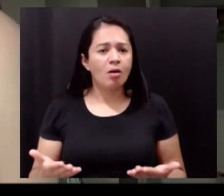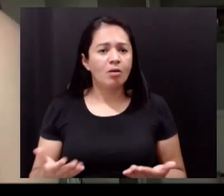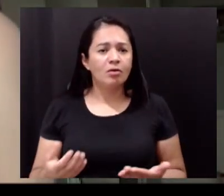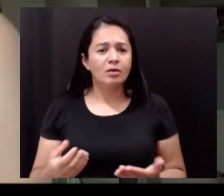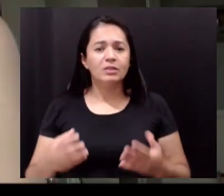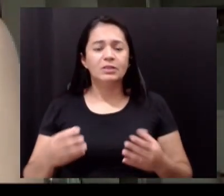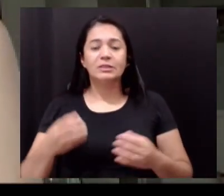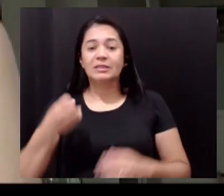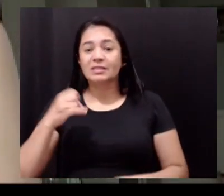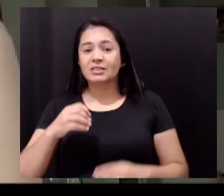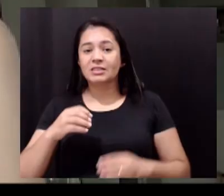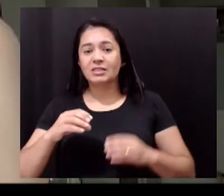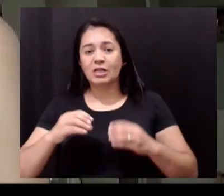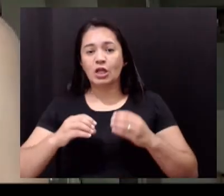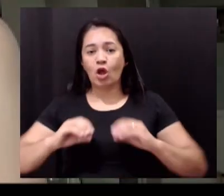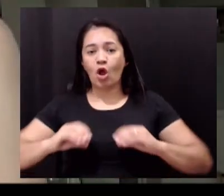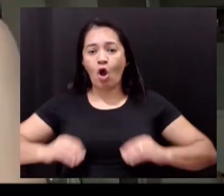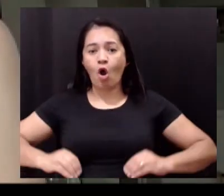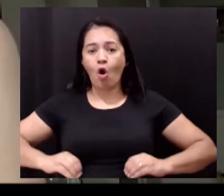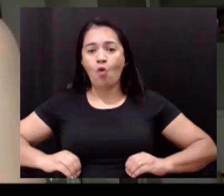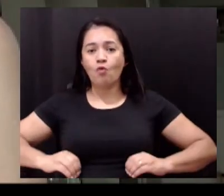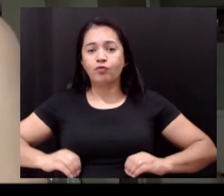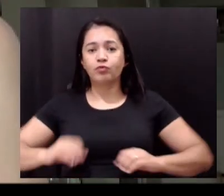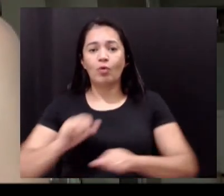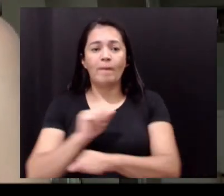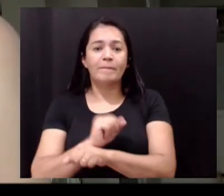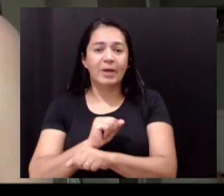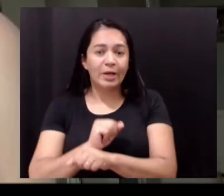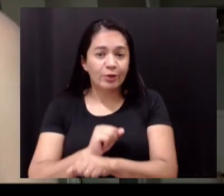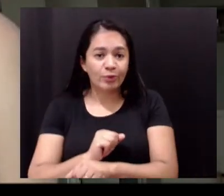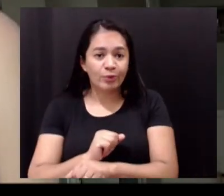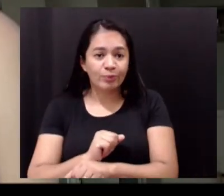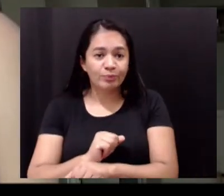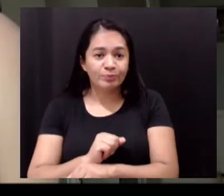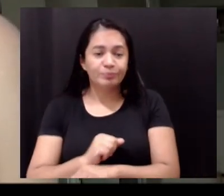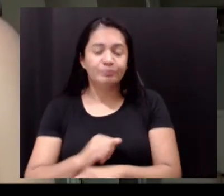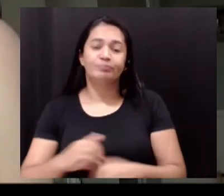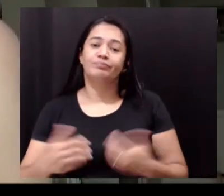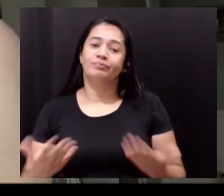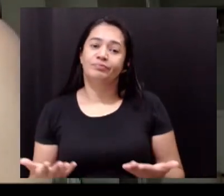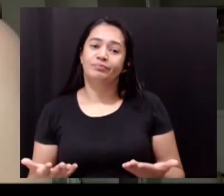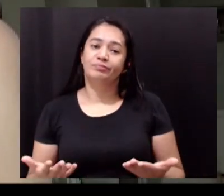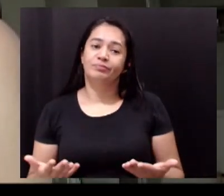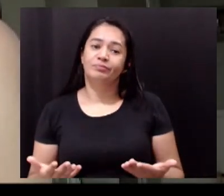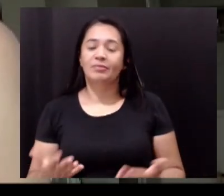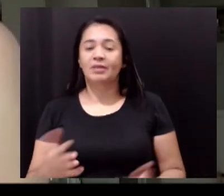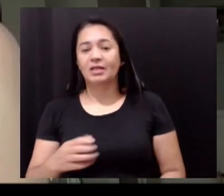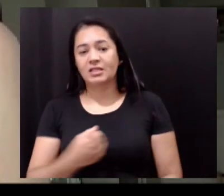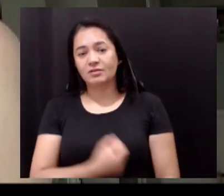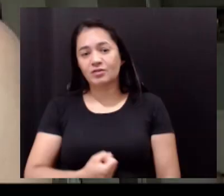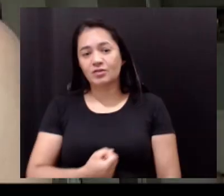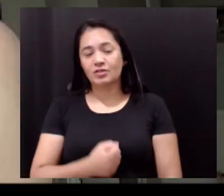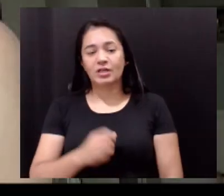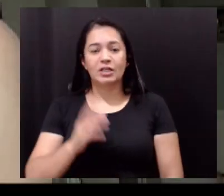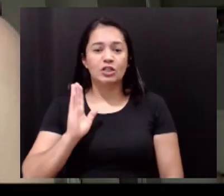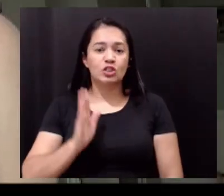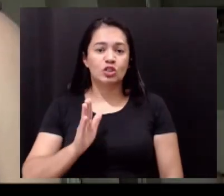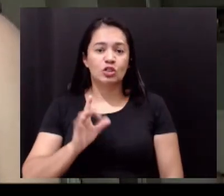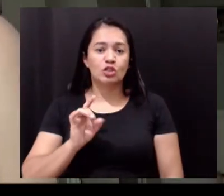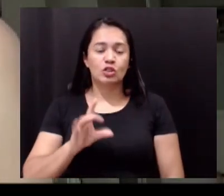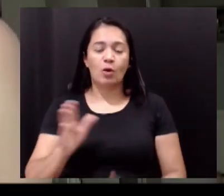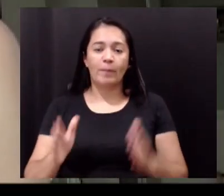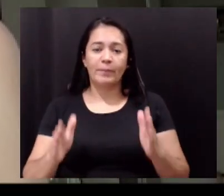gente repete aquele ultrassom e sumiu aquele cisto. Era um período de ovulação em que a paciente